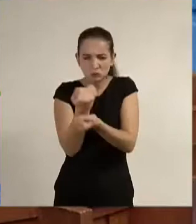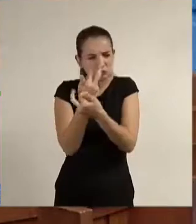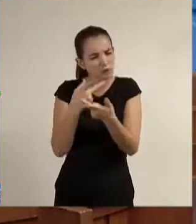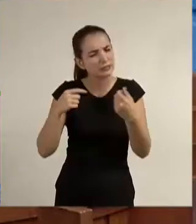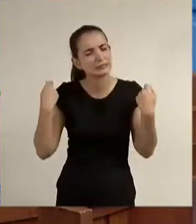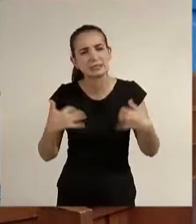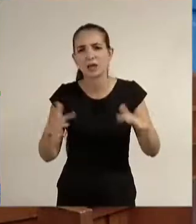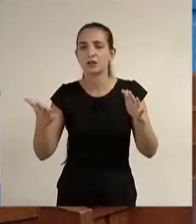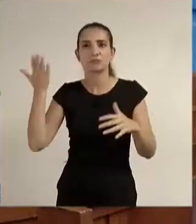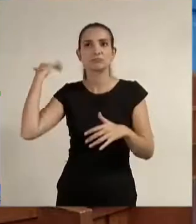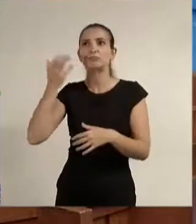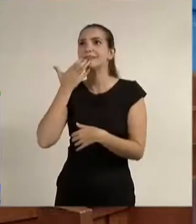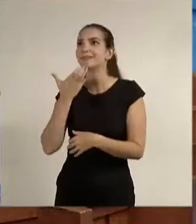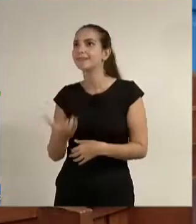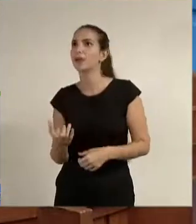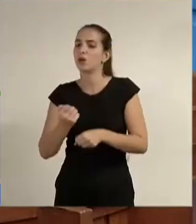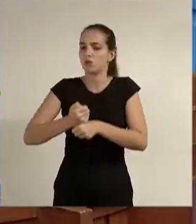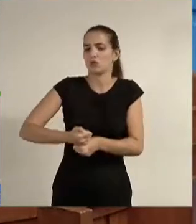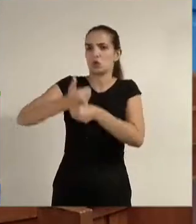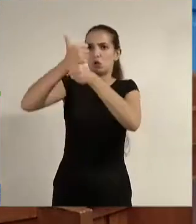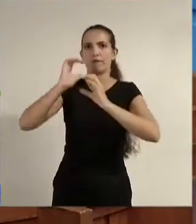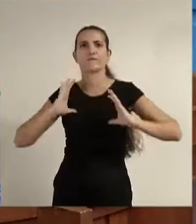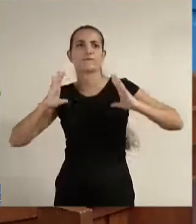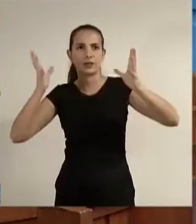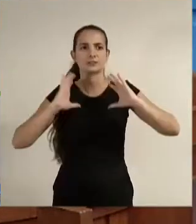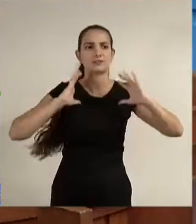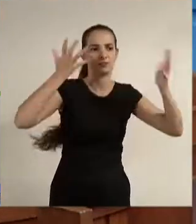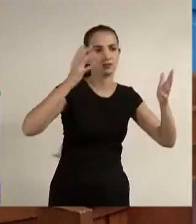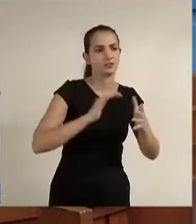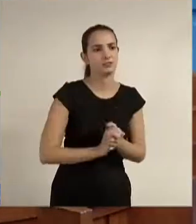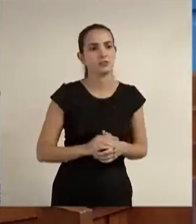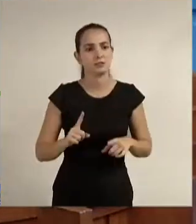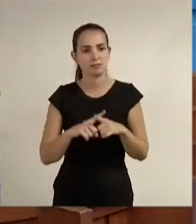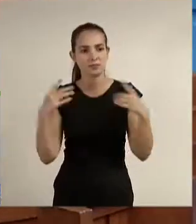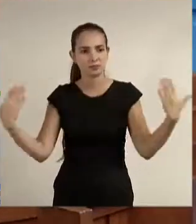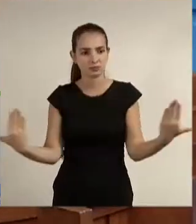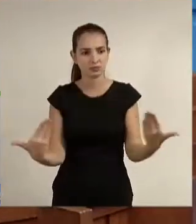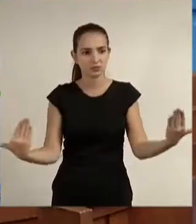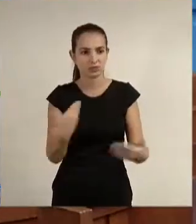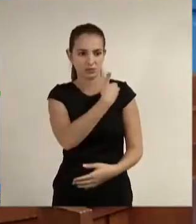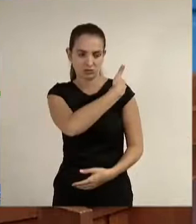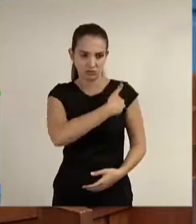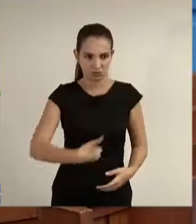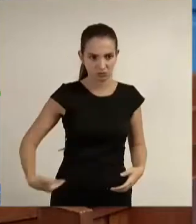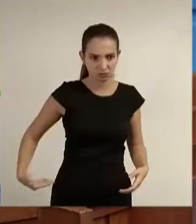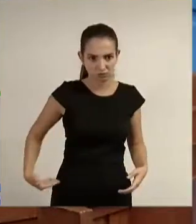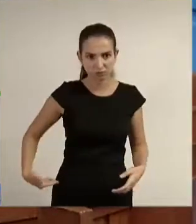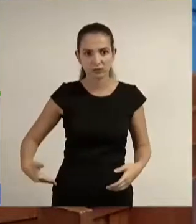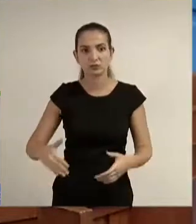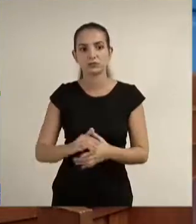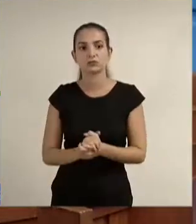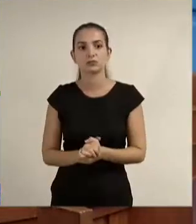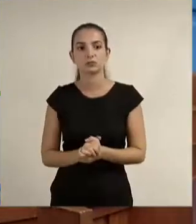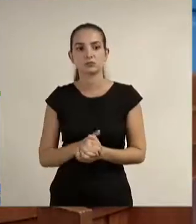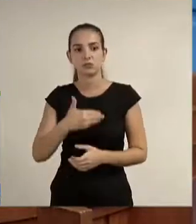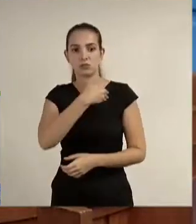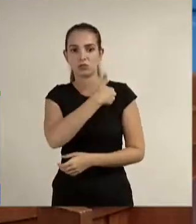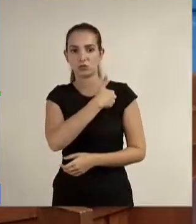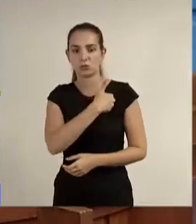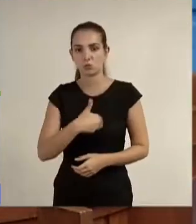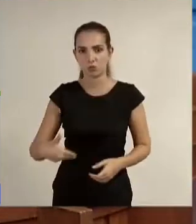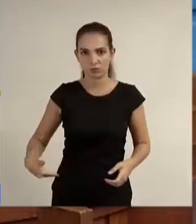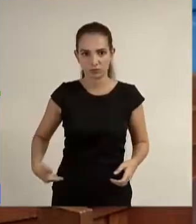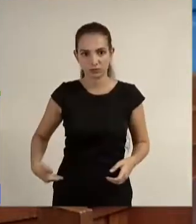Natal, Ano Novo, né? Acho que o poder público até está triste com o carnaval ser em março só, né? Porque deu esse ato aí, deu um tempo para as